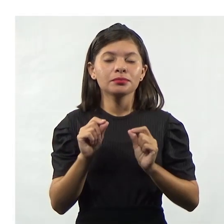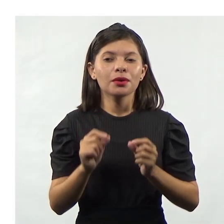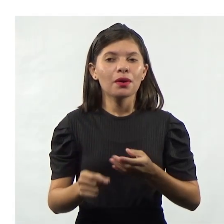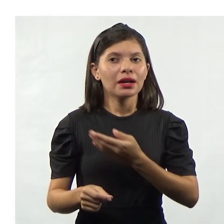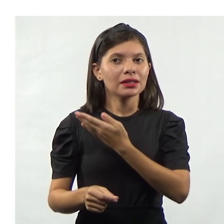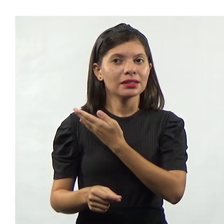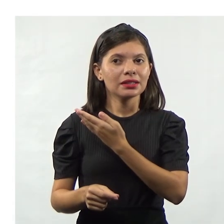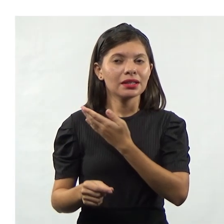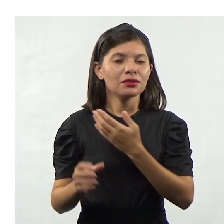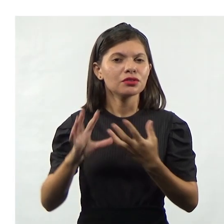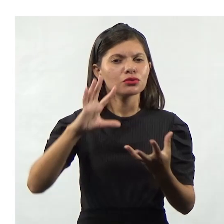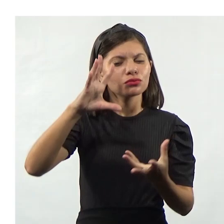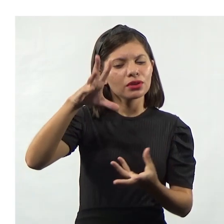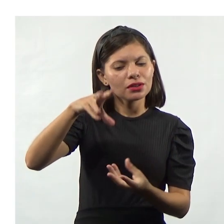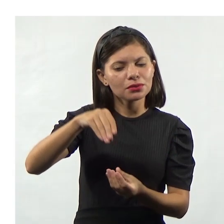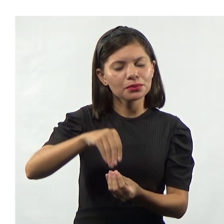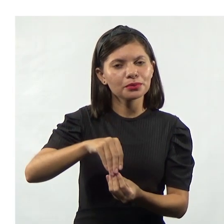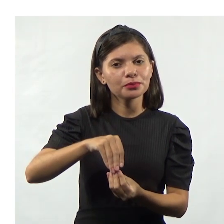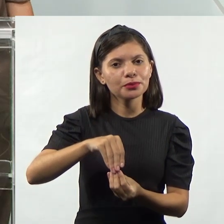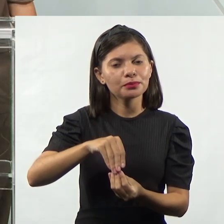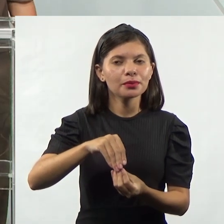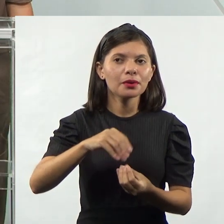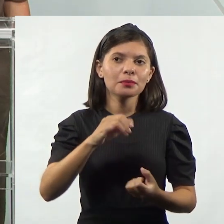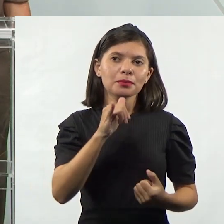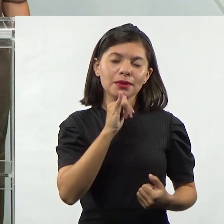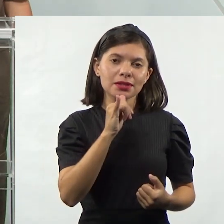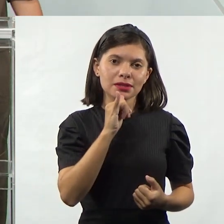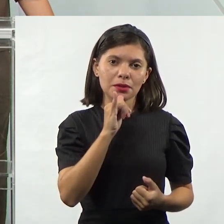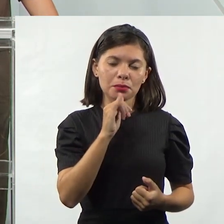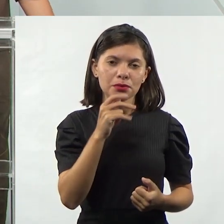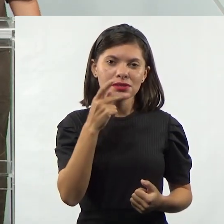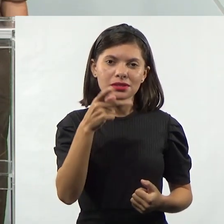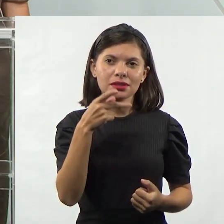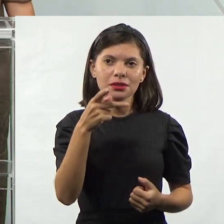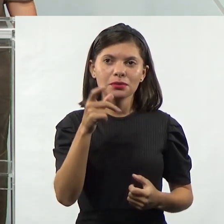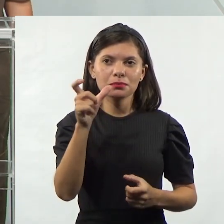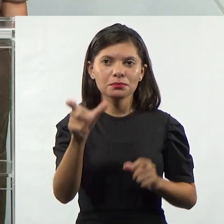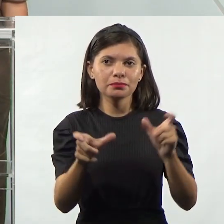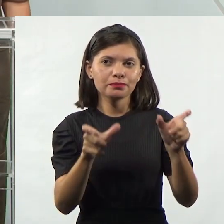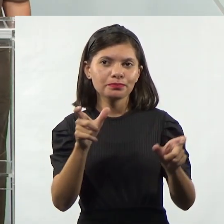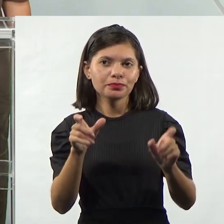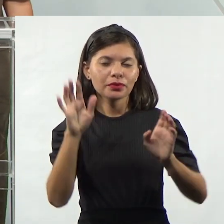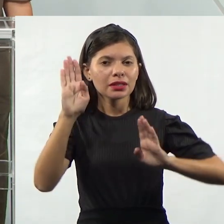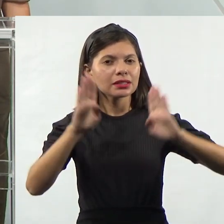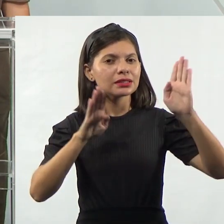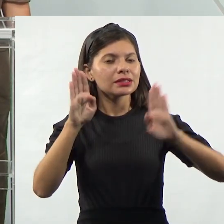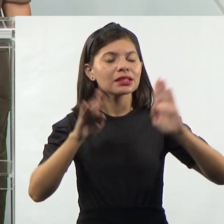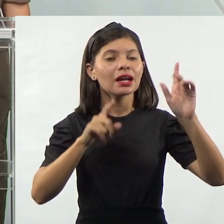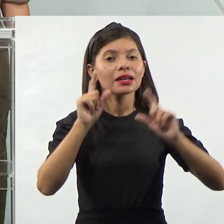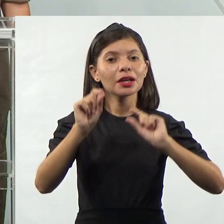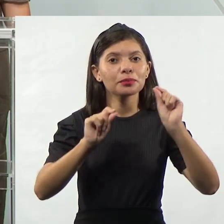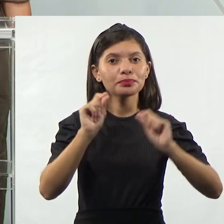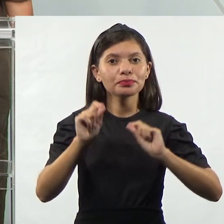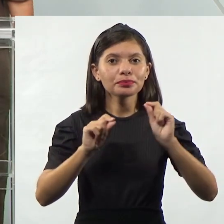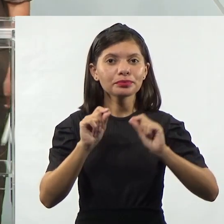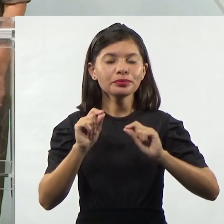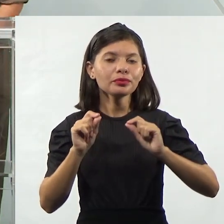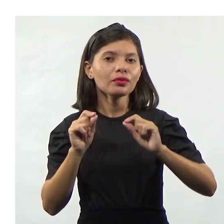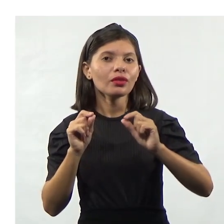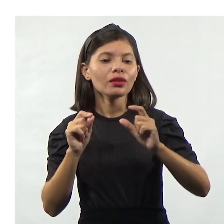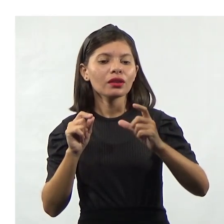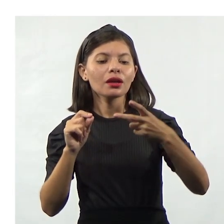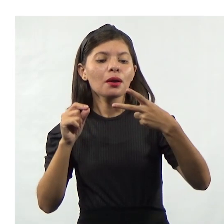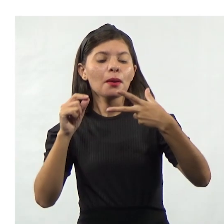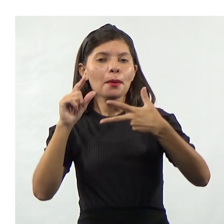Beleza? Então, aqui, gente, eu fiz um resumo, por exemplo, citando quem deve licitar, né? Que é